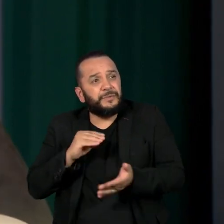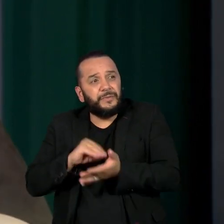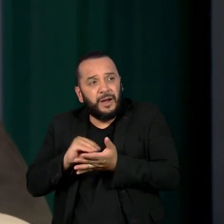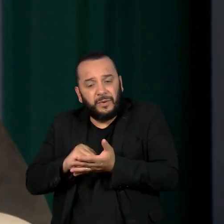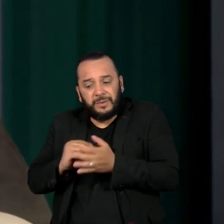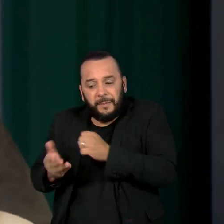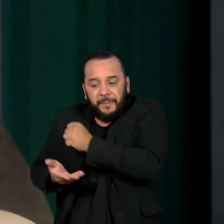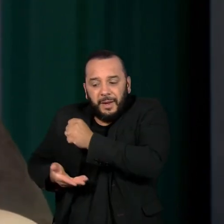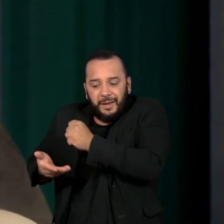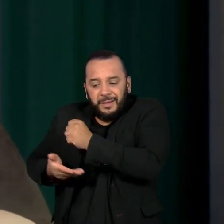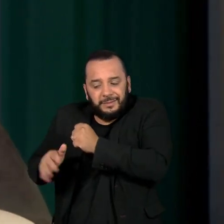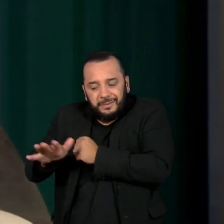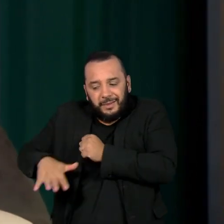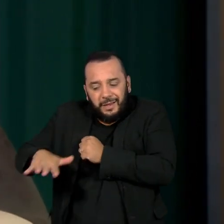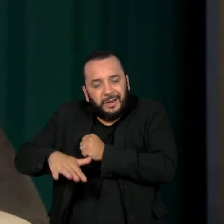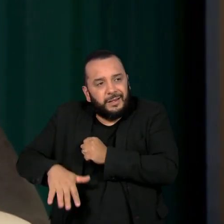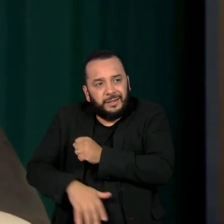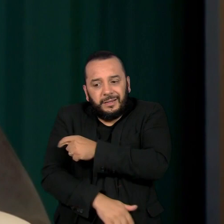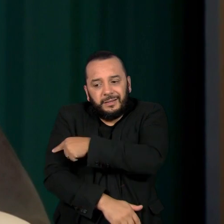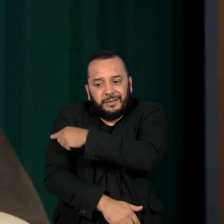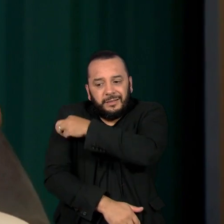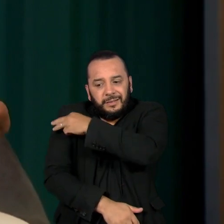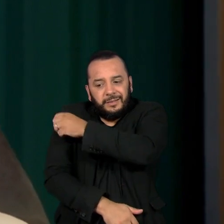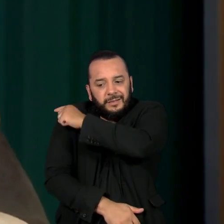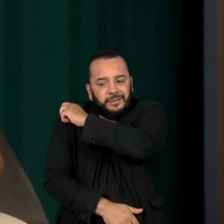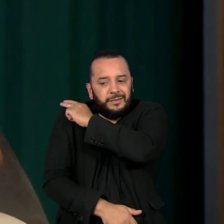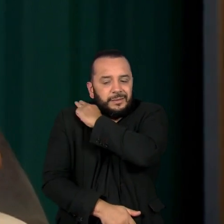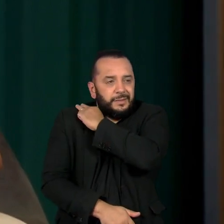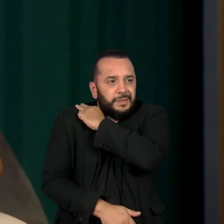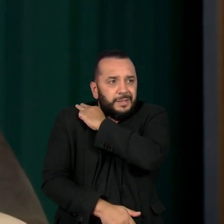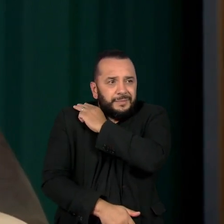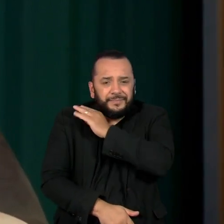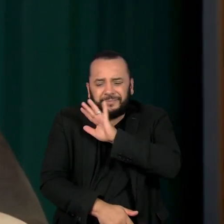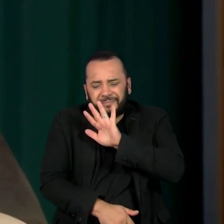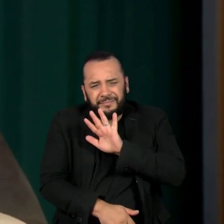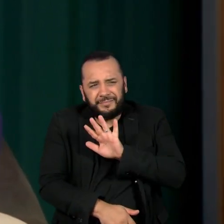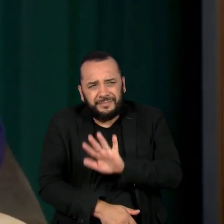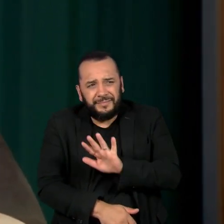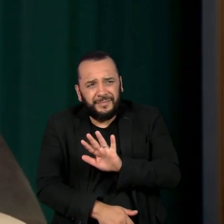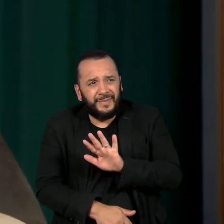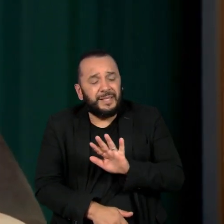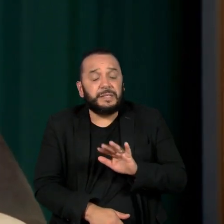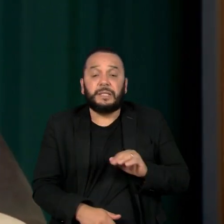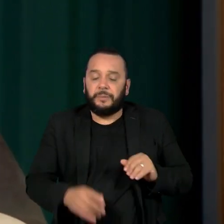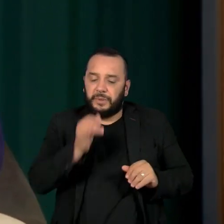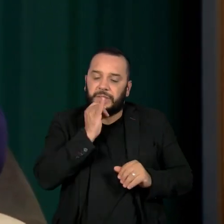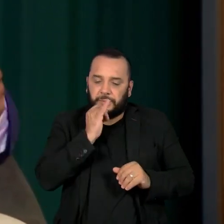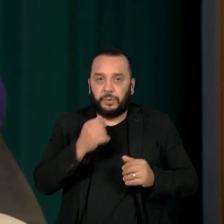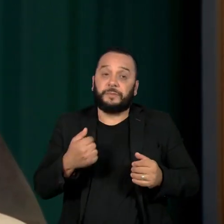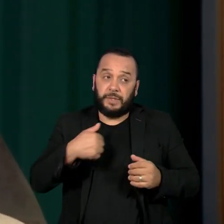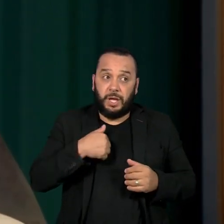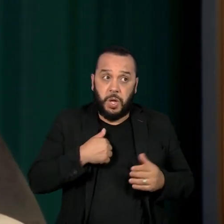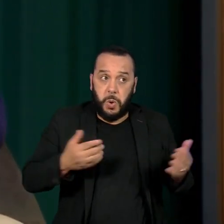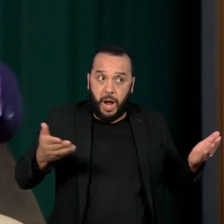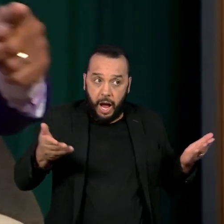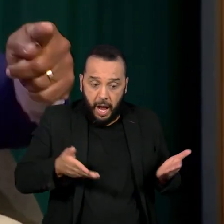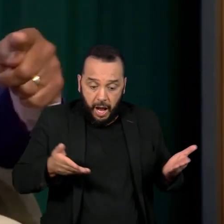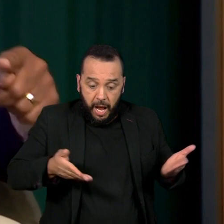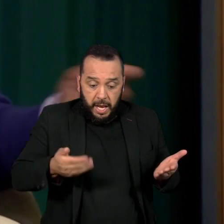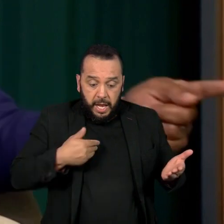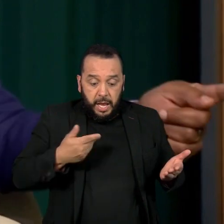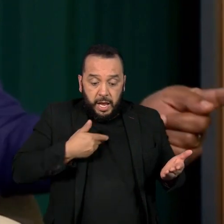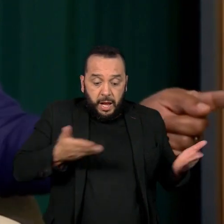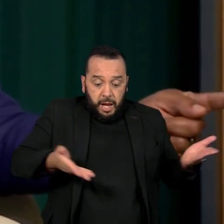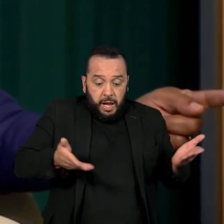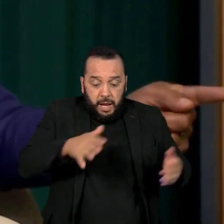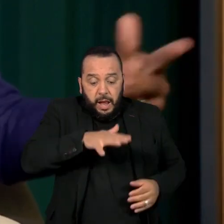educacional. Isso no futuro não pode trazer essa deficiência, porque você está dizendo, eu sou de uma área que hoje eu tenho que falar com 5 países,